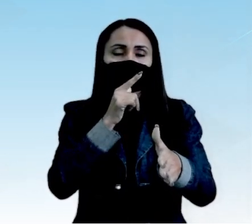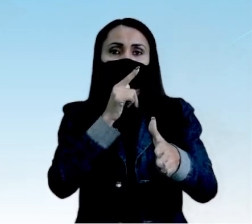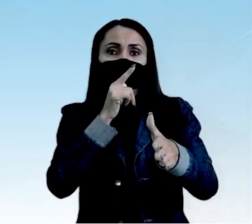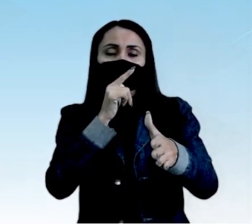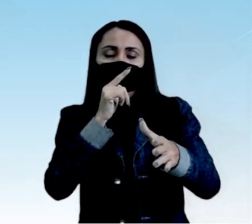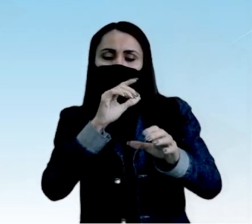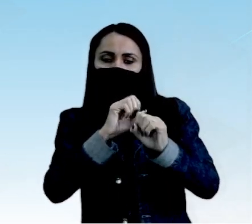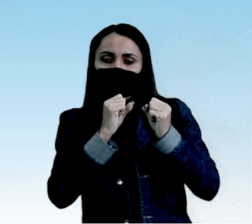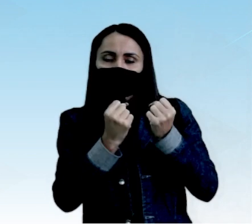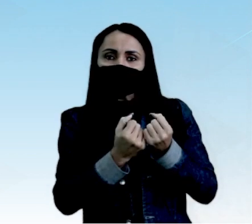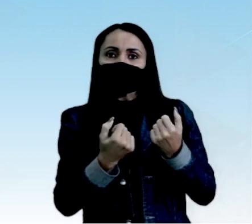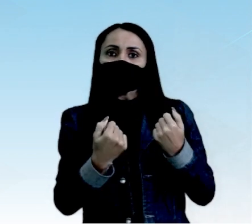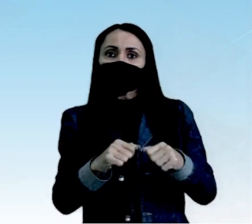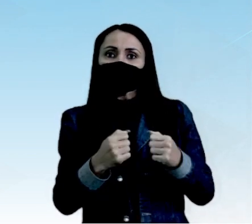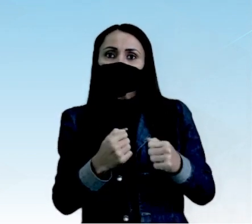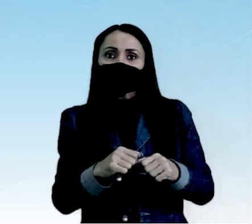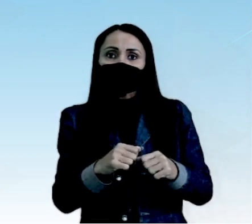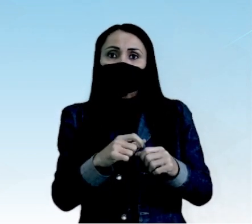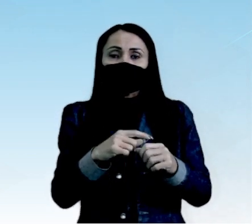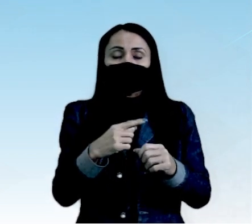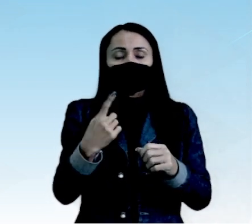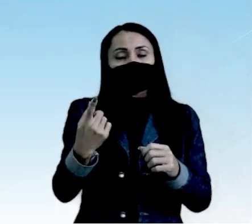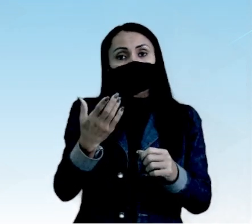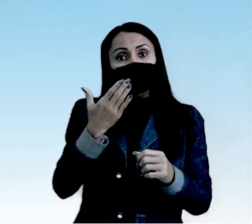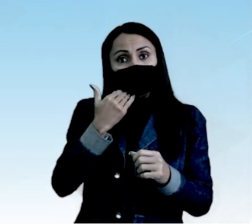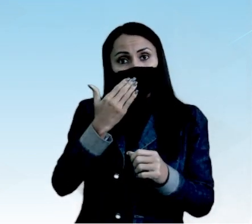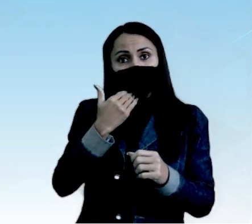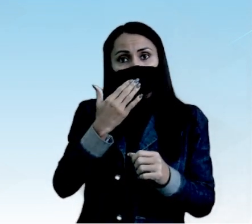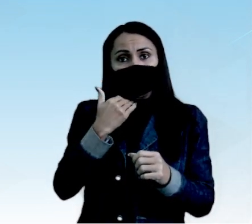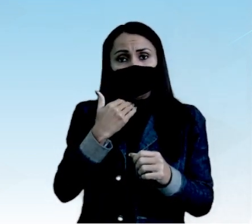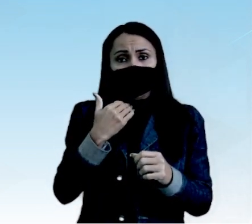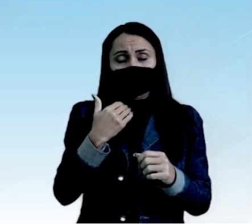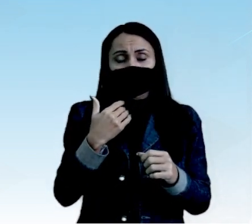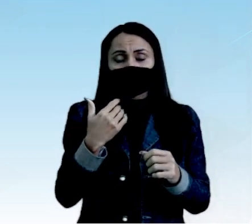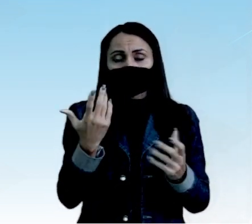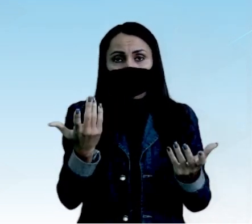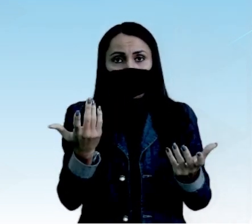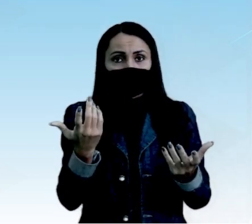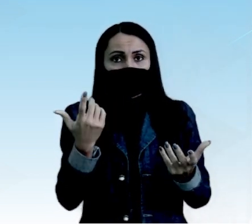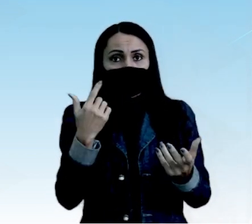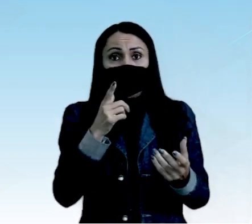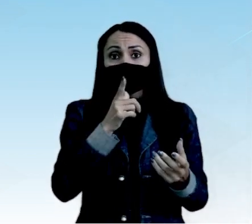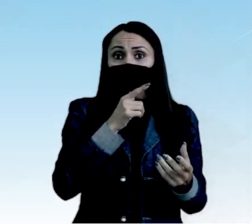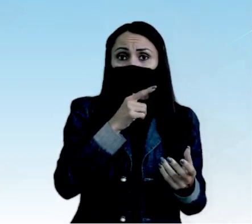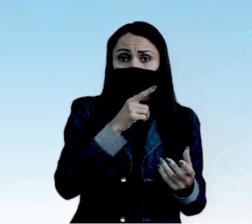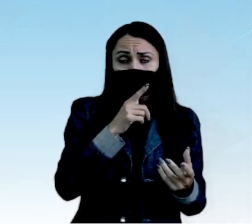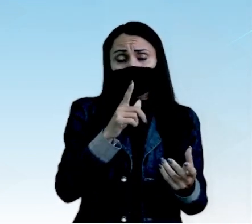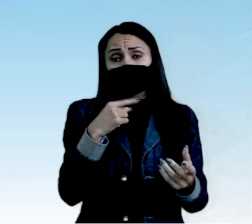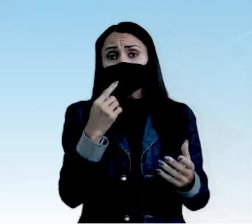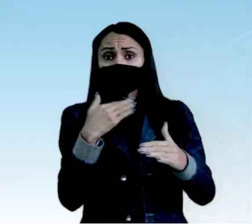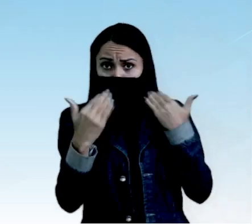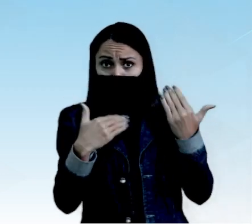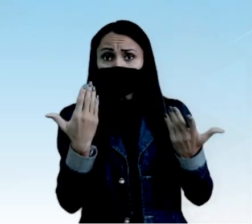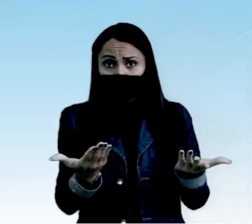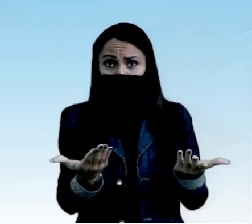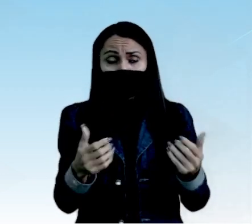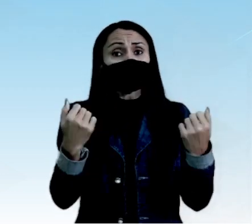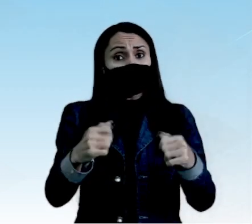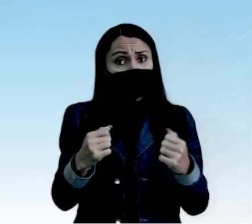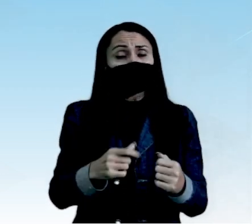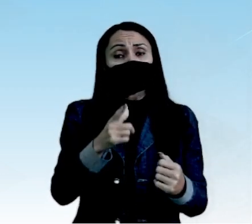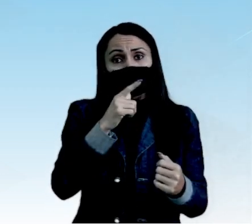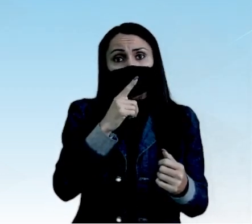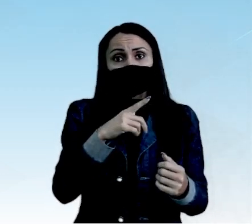sociedades precisam de um alimento natural, que é a água, senão a gente morre, tá? Então, a maioria das